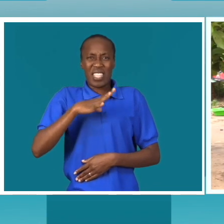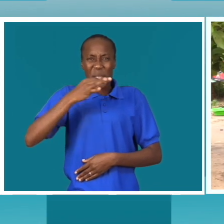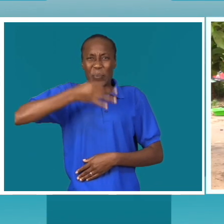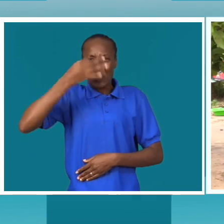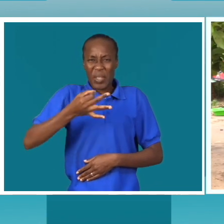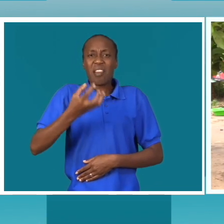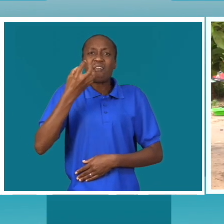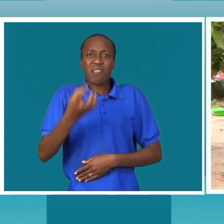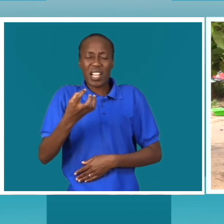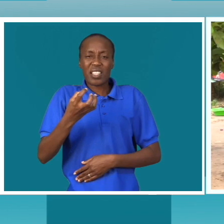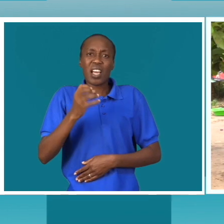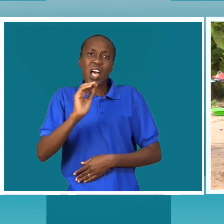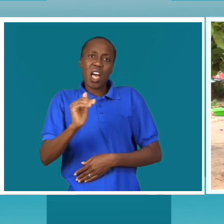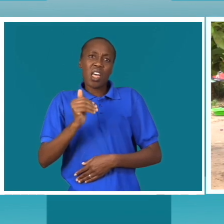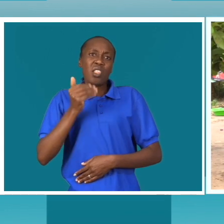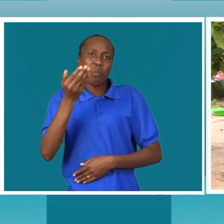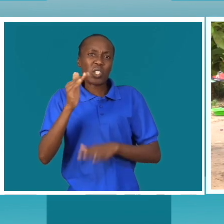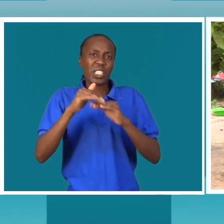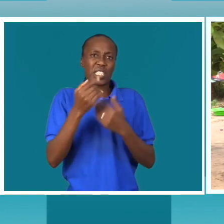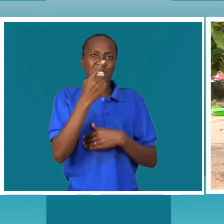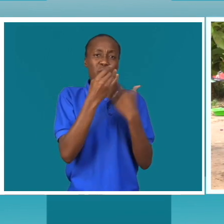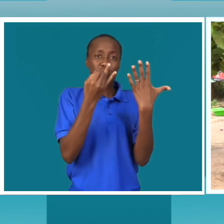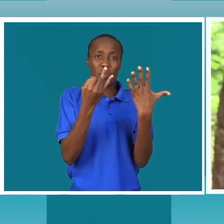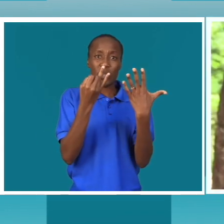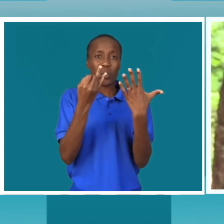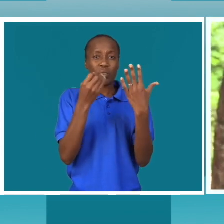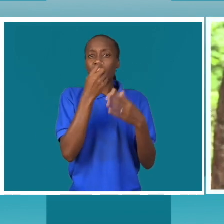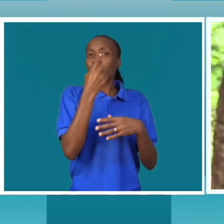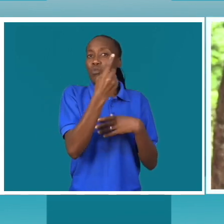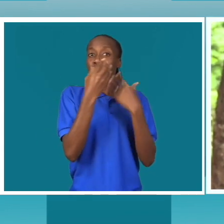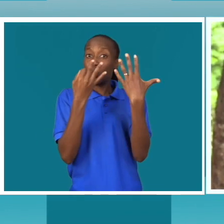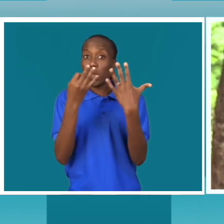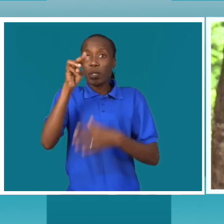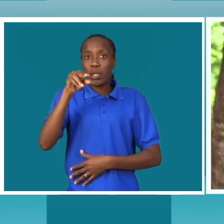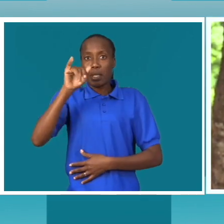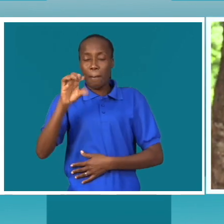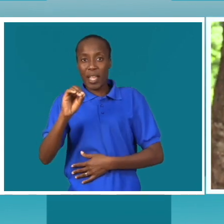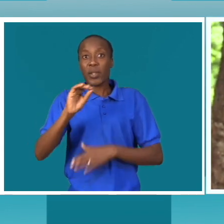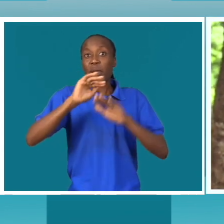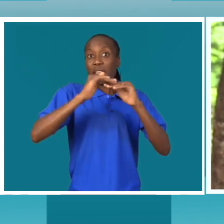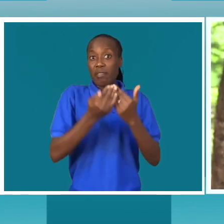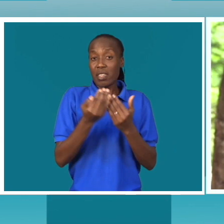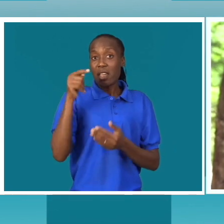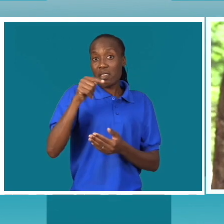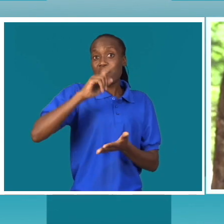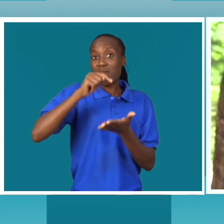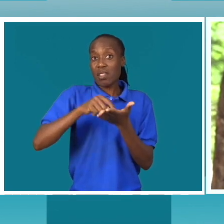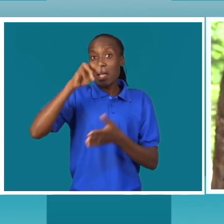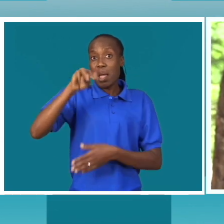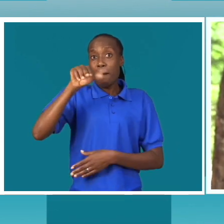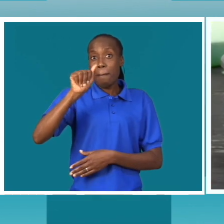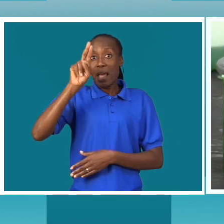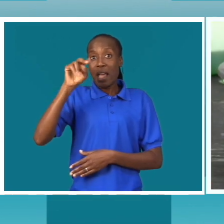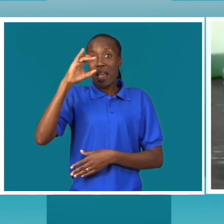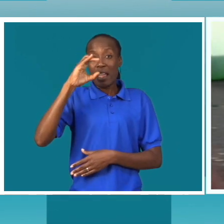Coincidiu com o dia da manhissa, comemorado a 18 de maio. Tomamos um chapa de maragra para a